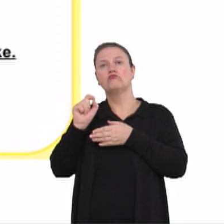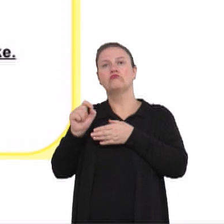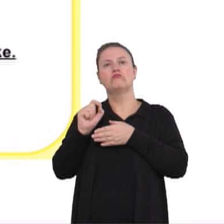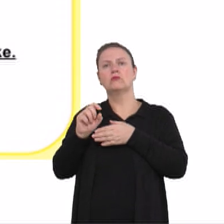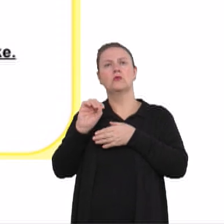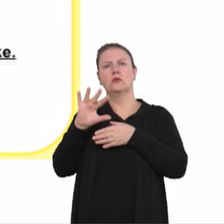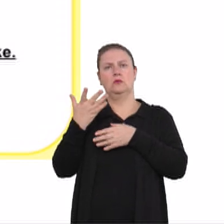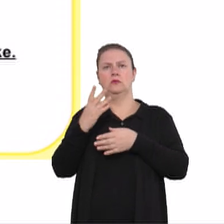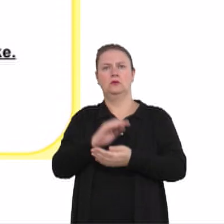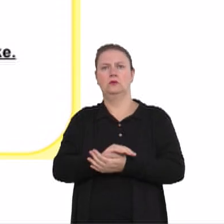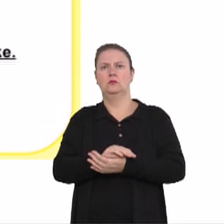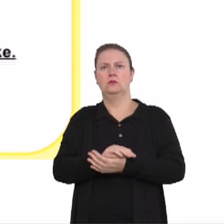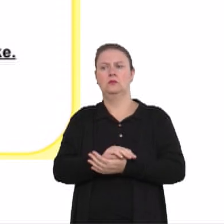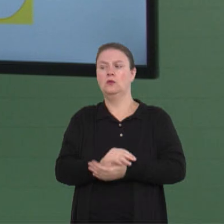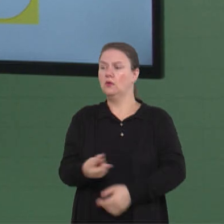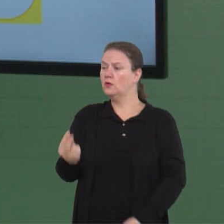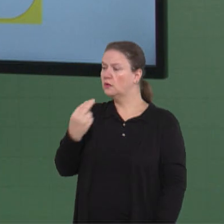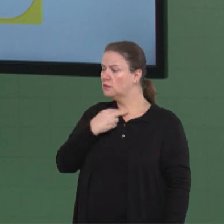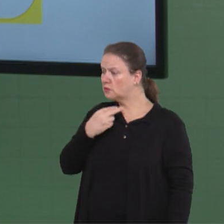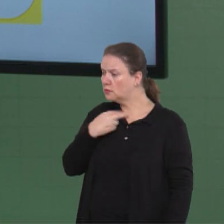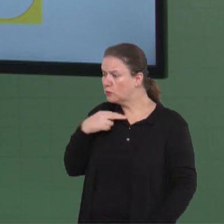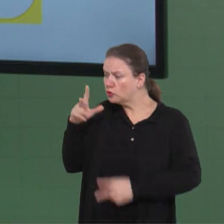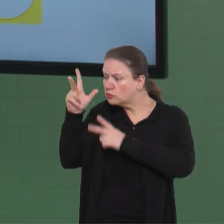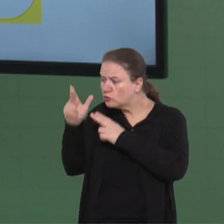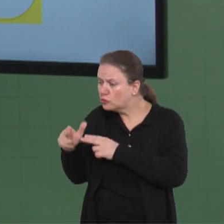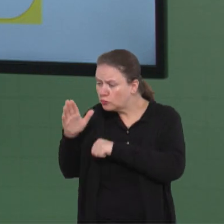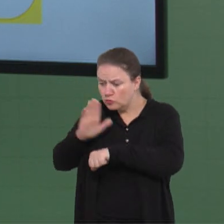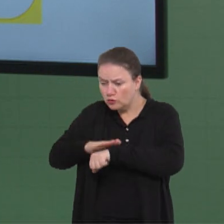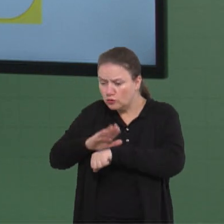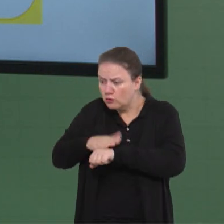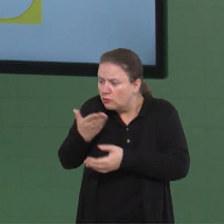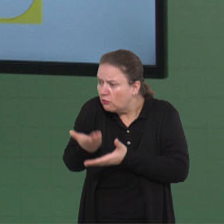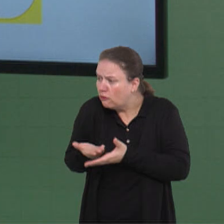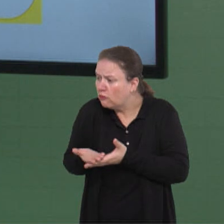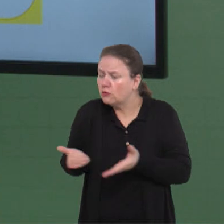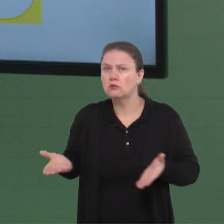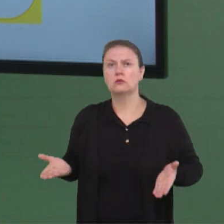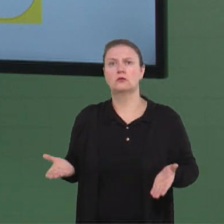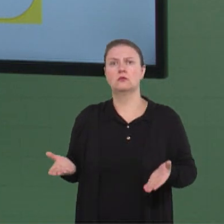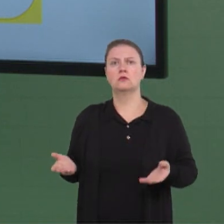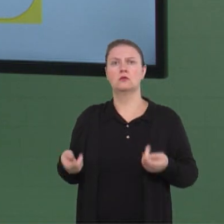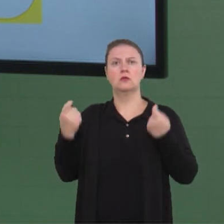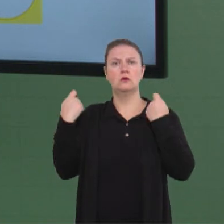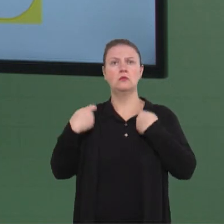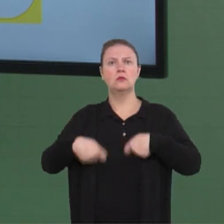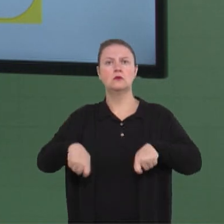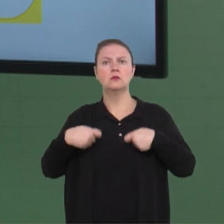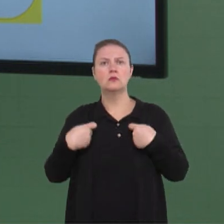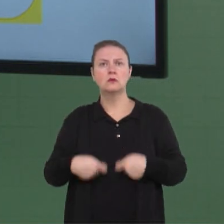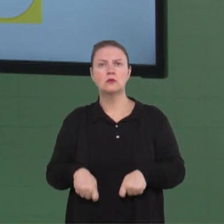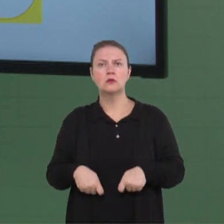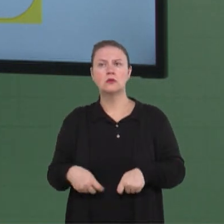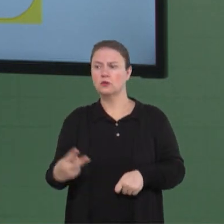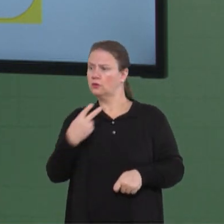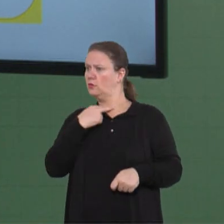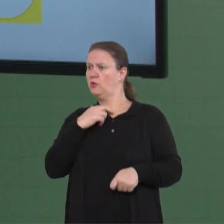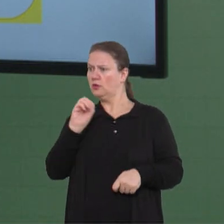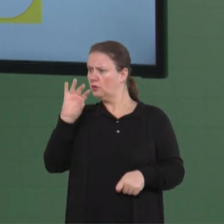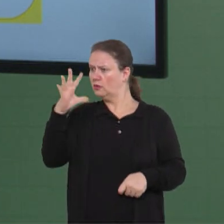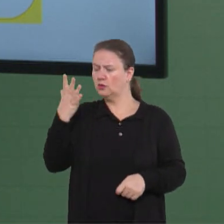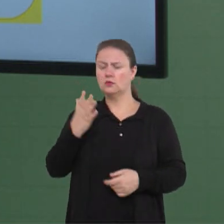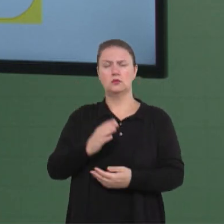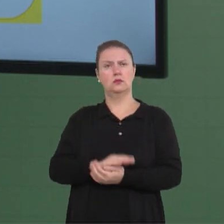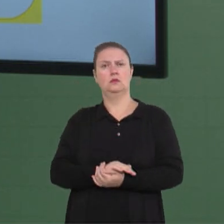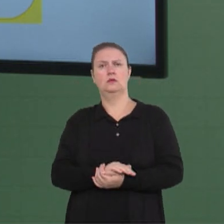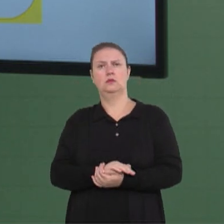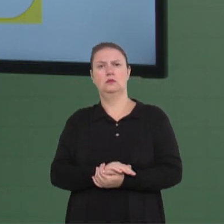the last year não deve dormir durante a aula é uma necessidade que não deve acontecer